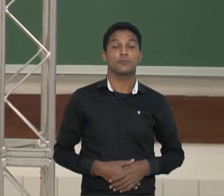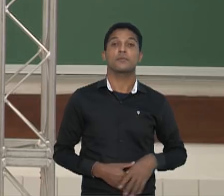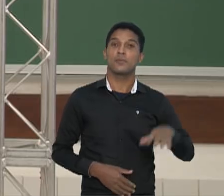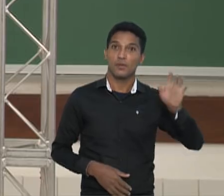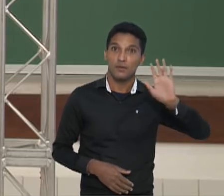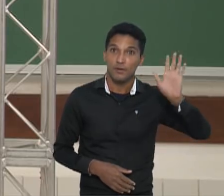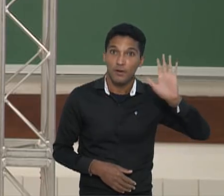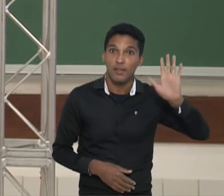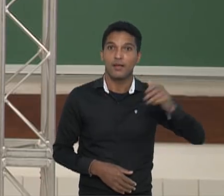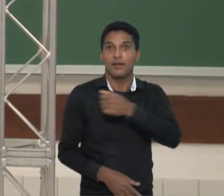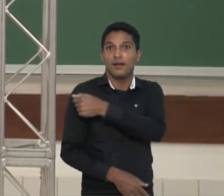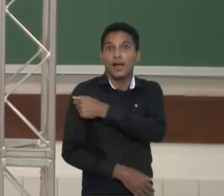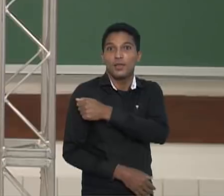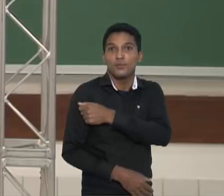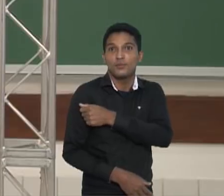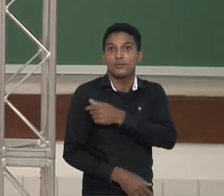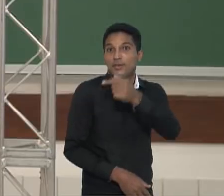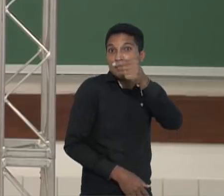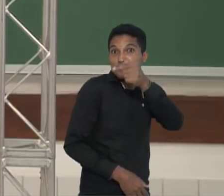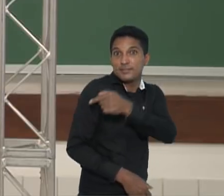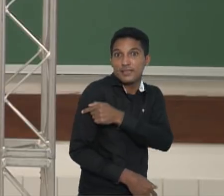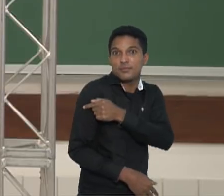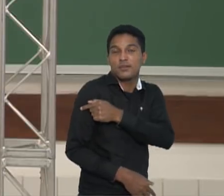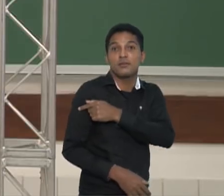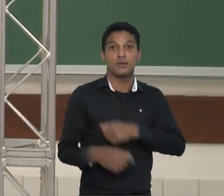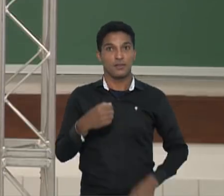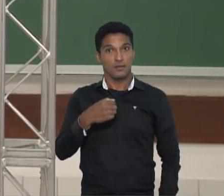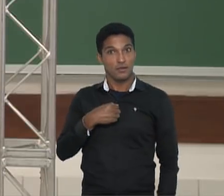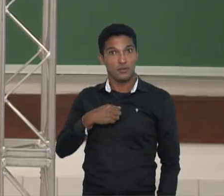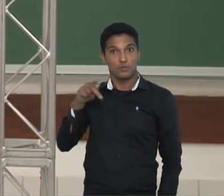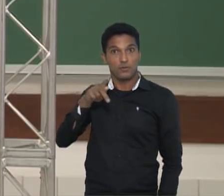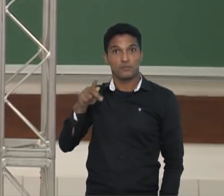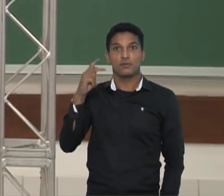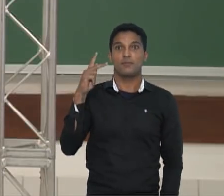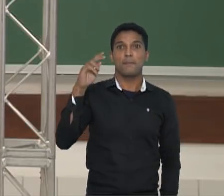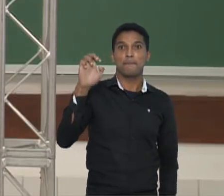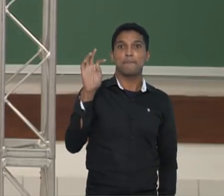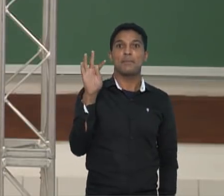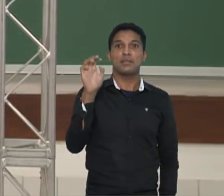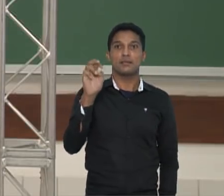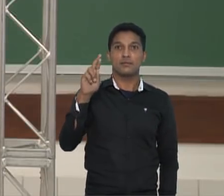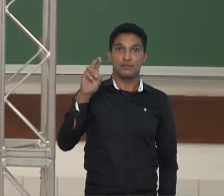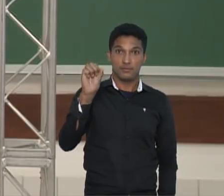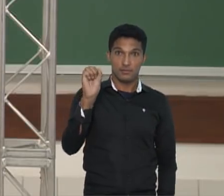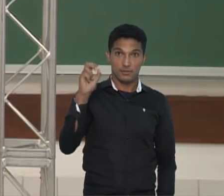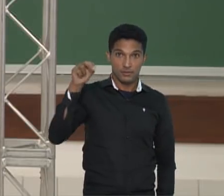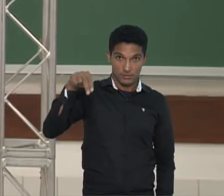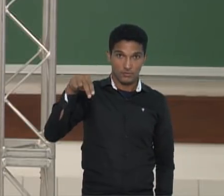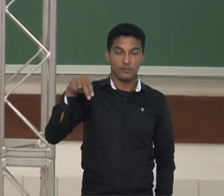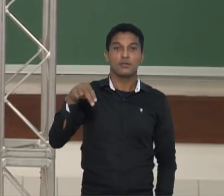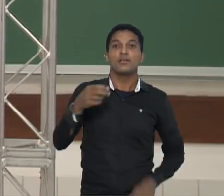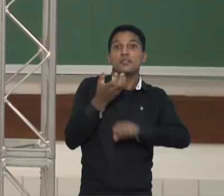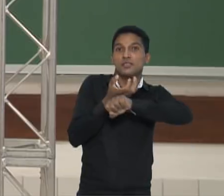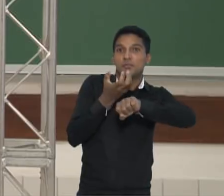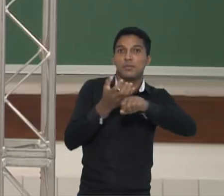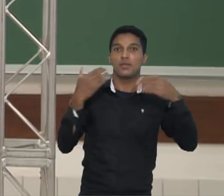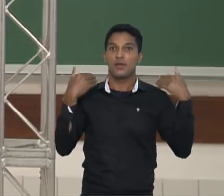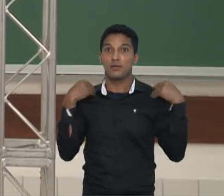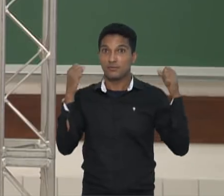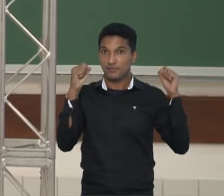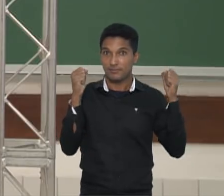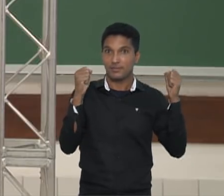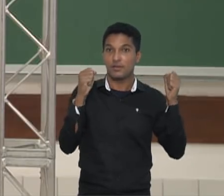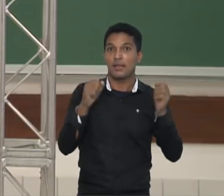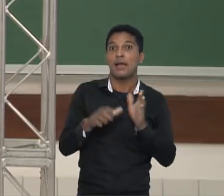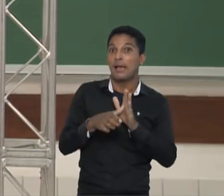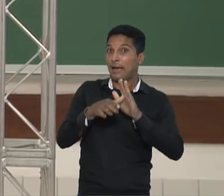Olá pessoal do sétimo ano, eu sou o professor Peterson da disciplina de Educação Física. Mas antes de nós começarmos a nossa aula,